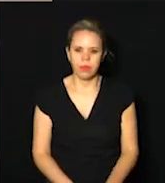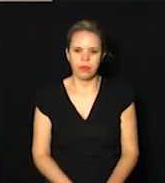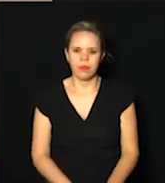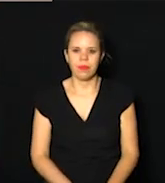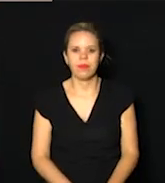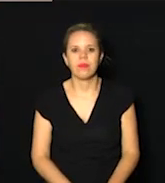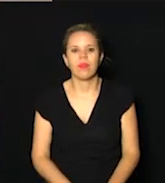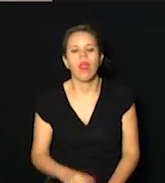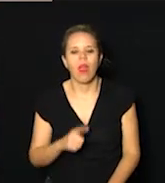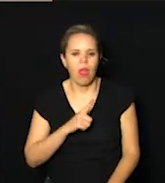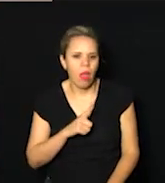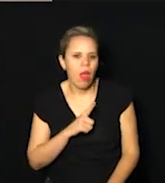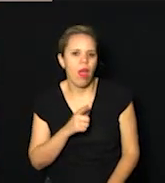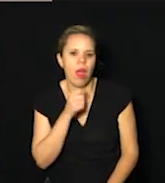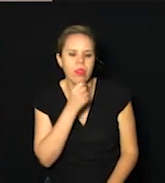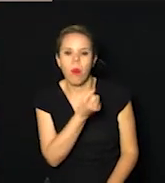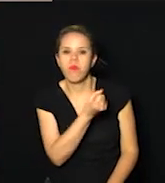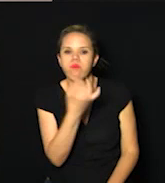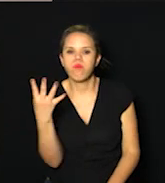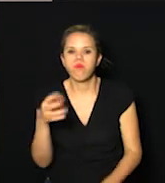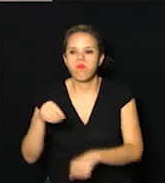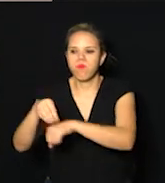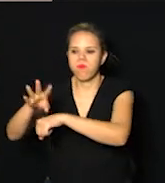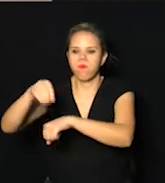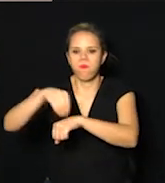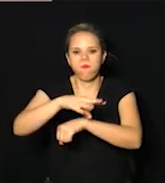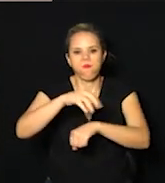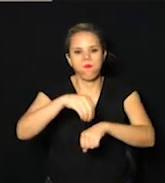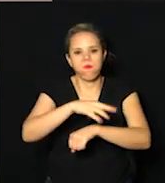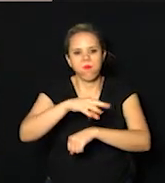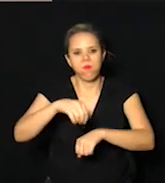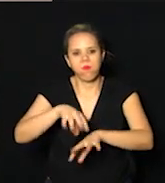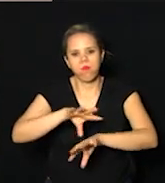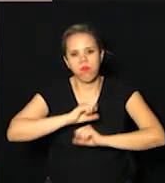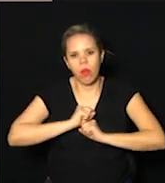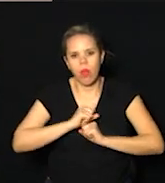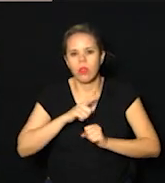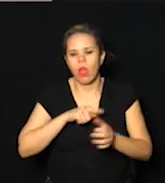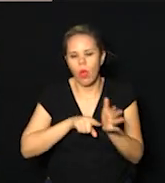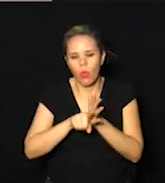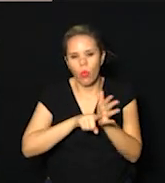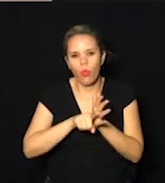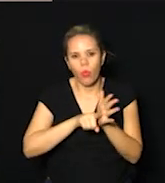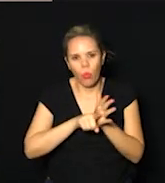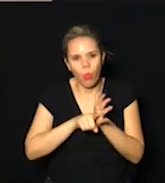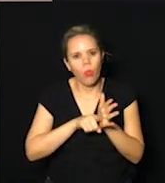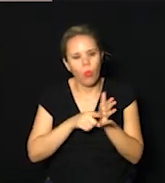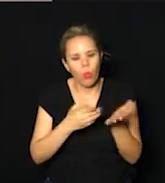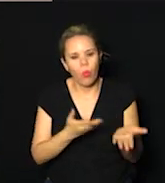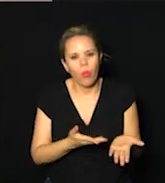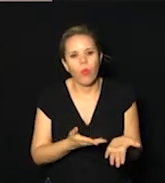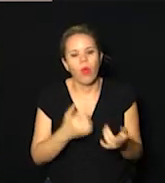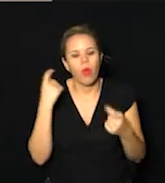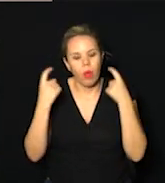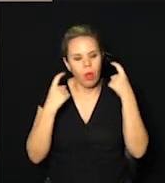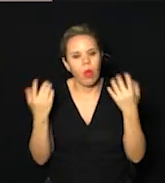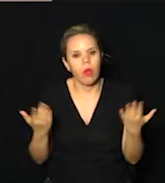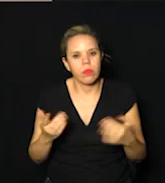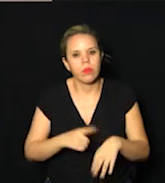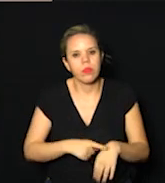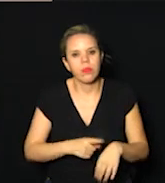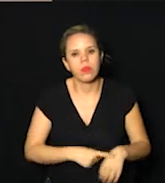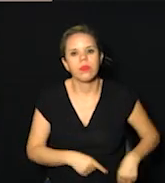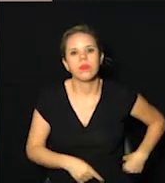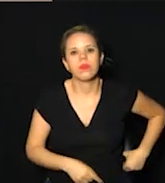A gente tem ainda a questão da taxa da transmissibilidade, que também há um estudo sobre isso, mas a preocupação neste